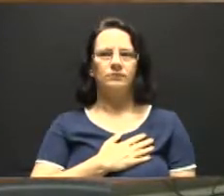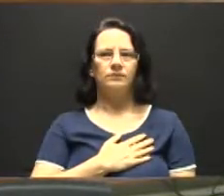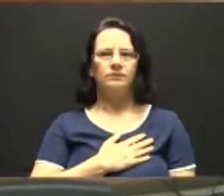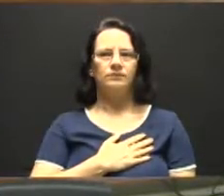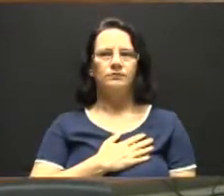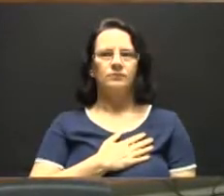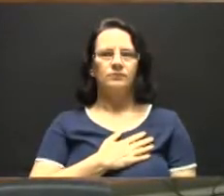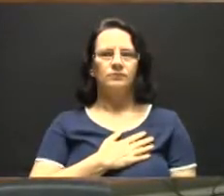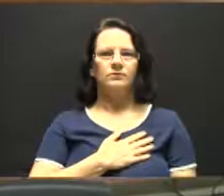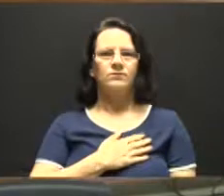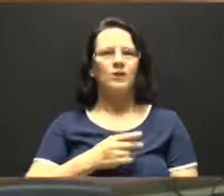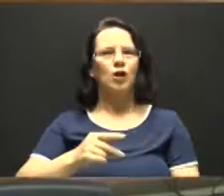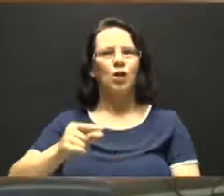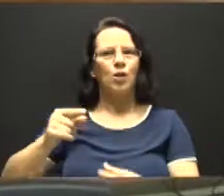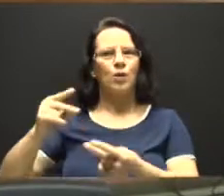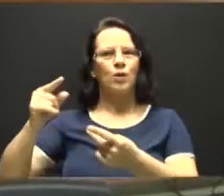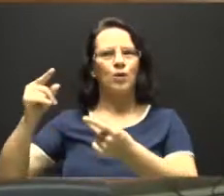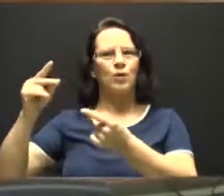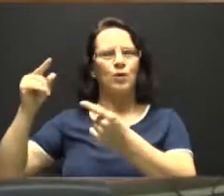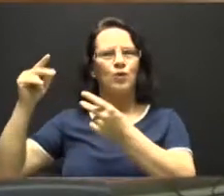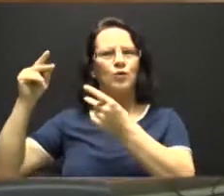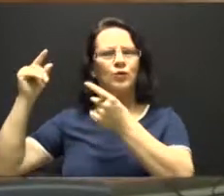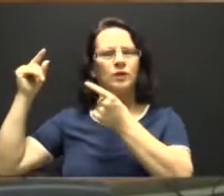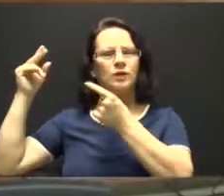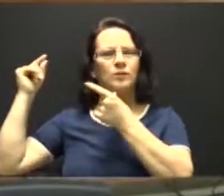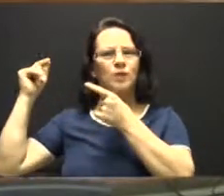dói assim